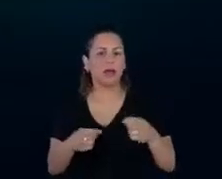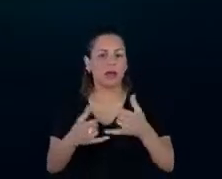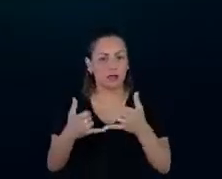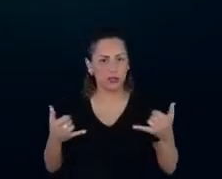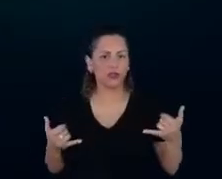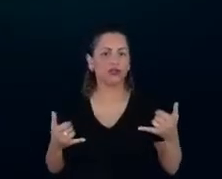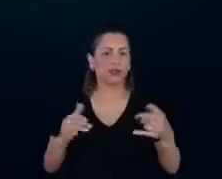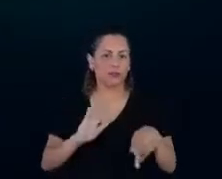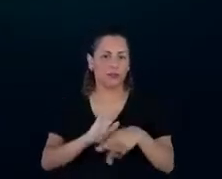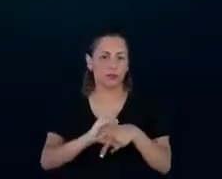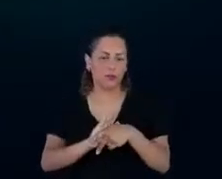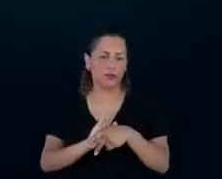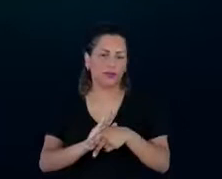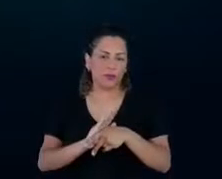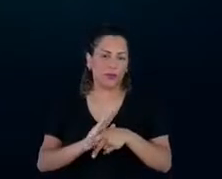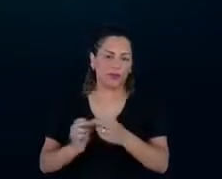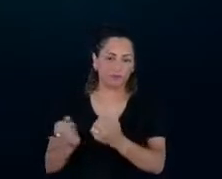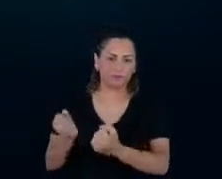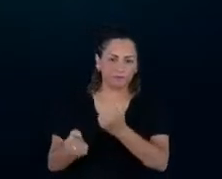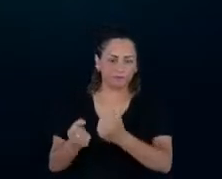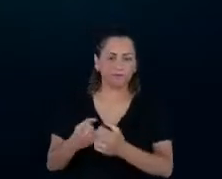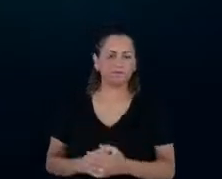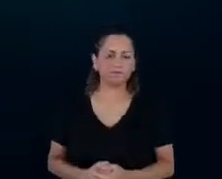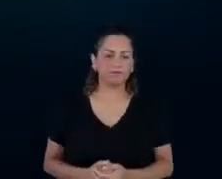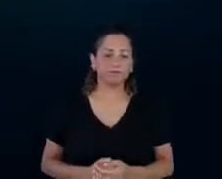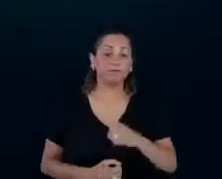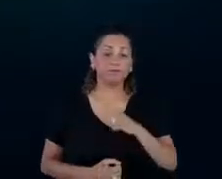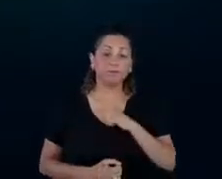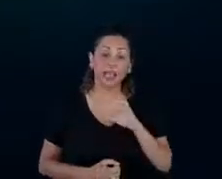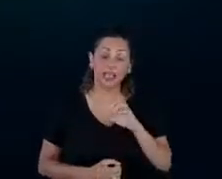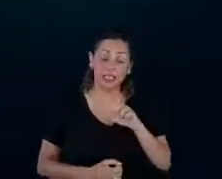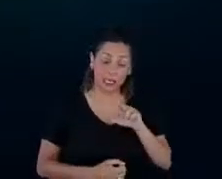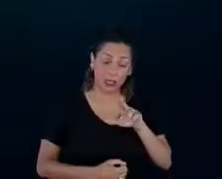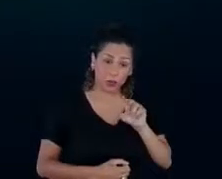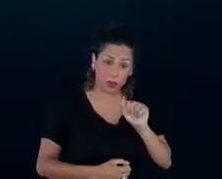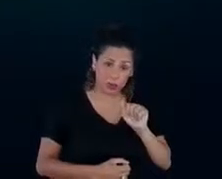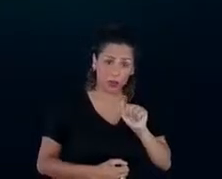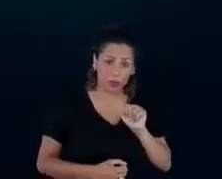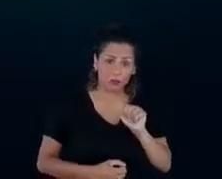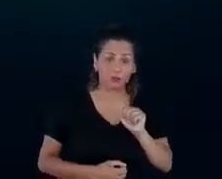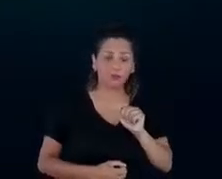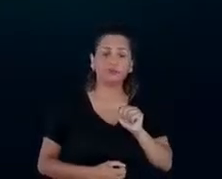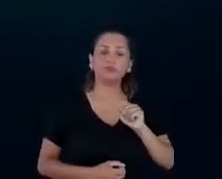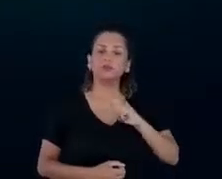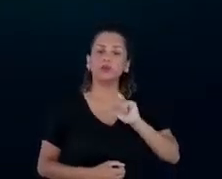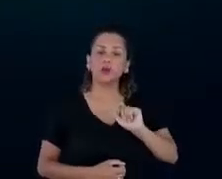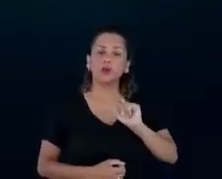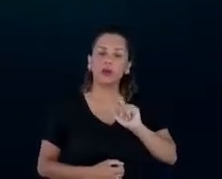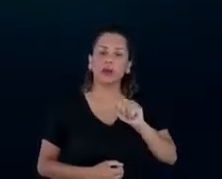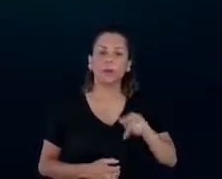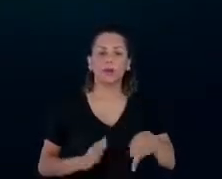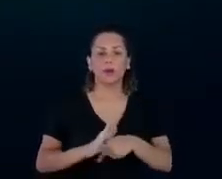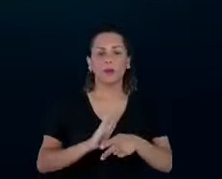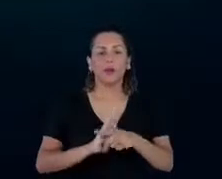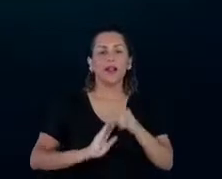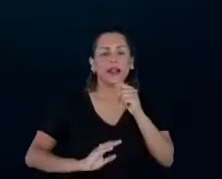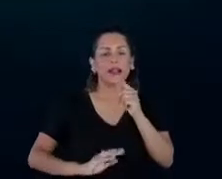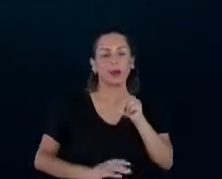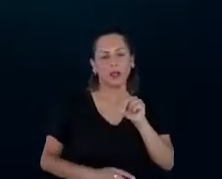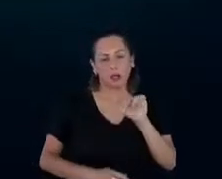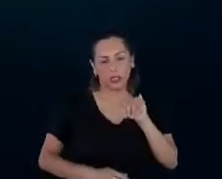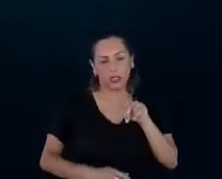Sobre a célula de combustível, então ela utiliza combustível líquido, né, que é muito fácil de manusear, né, então você